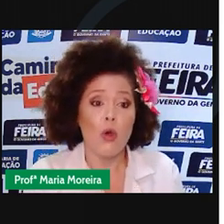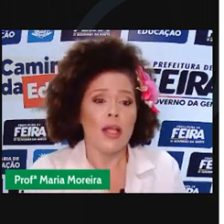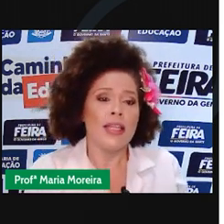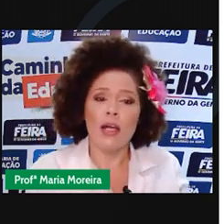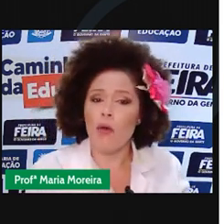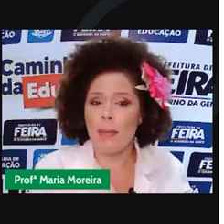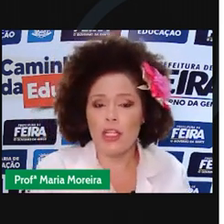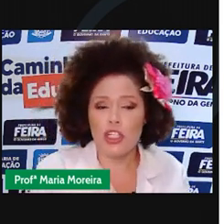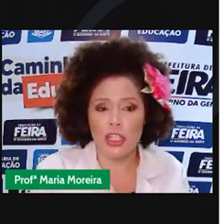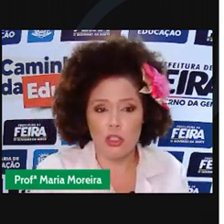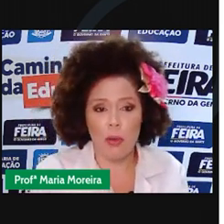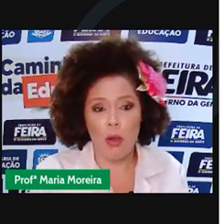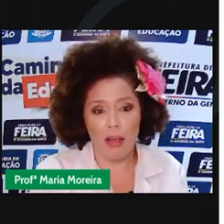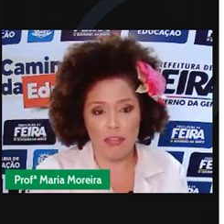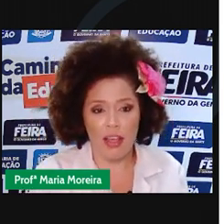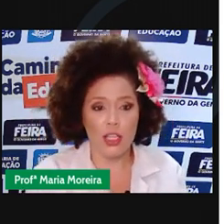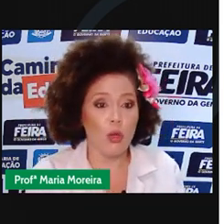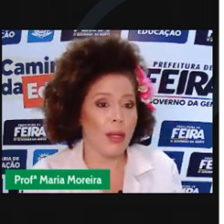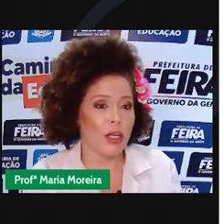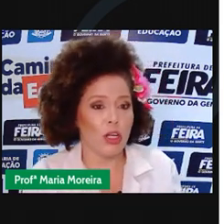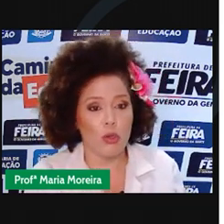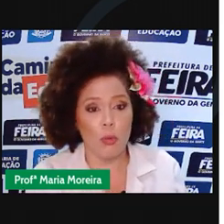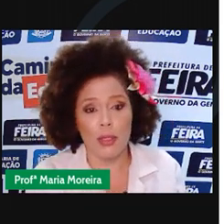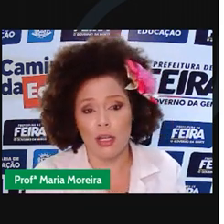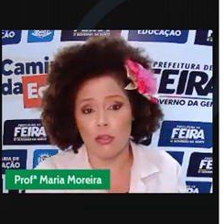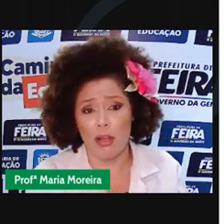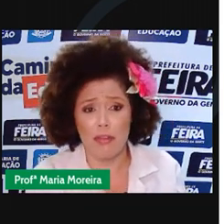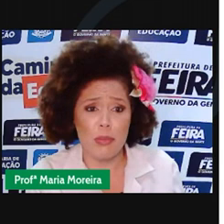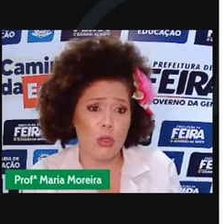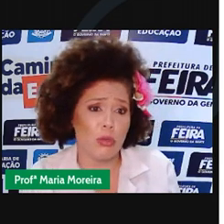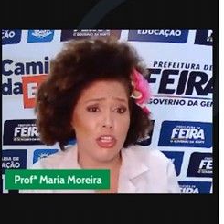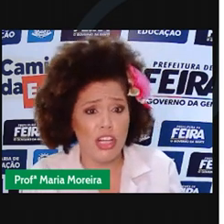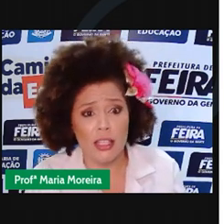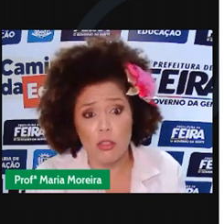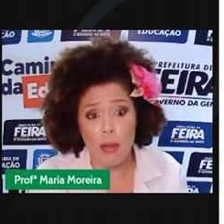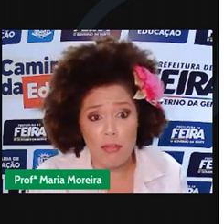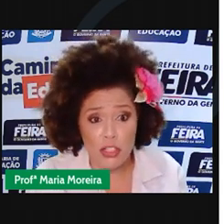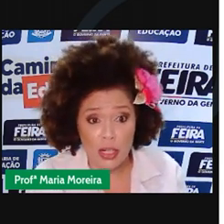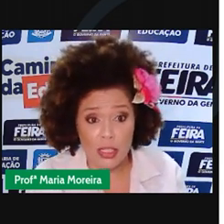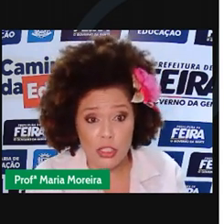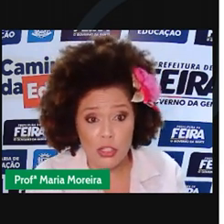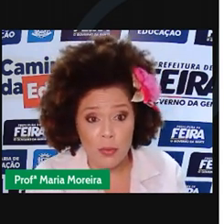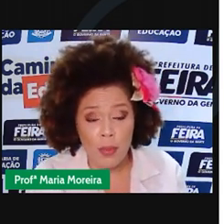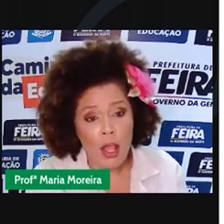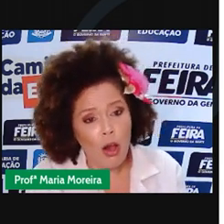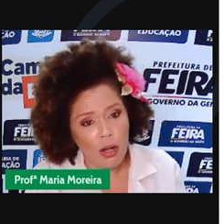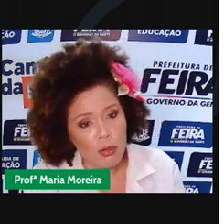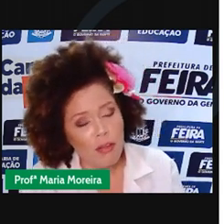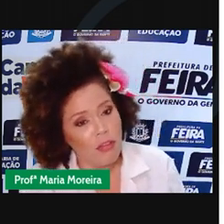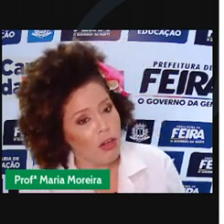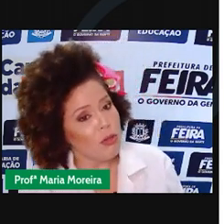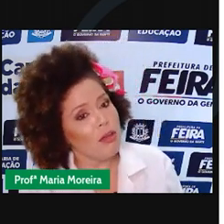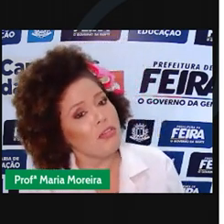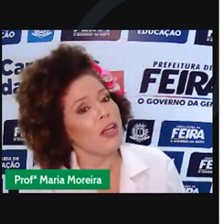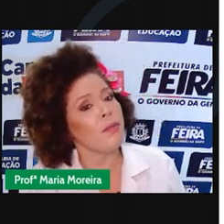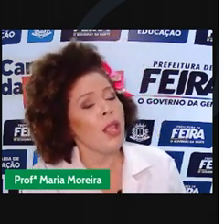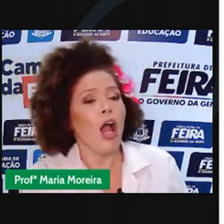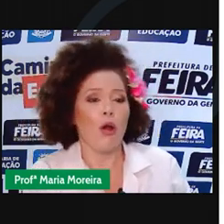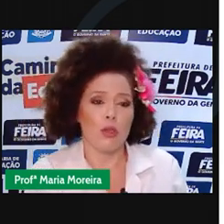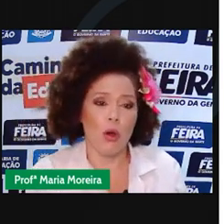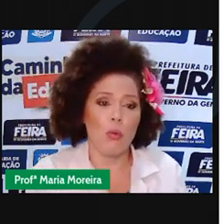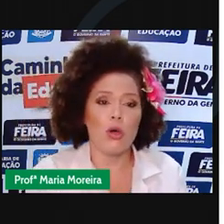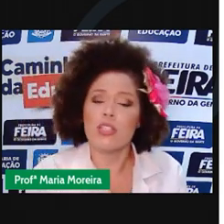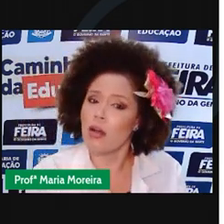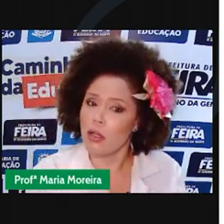editadas Então não é para deixar de tomar o café e tomar na hora do como e na hora do café biscoito recheado e toma refrigerante hora do café hora do